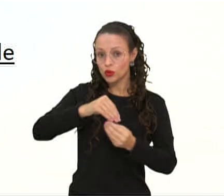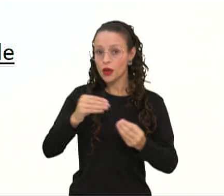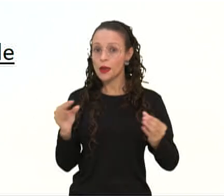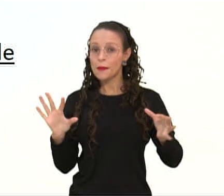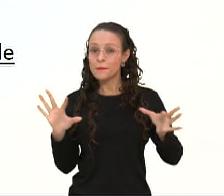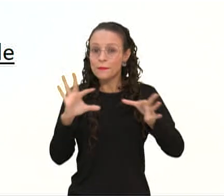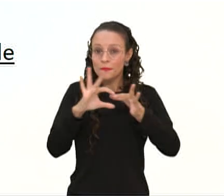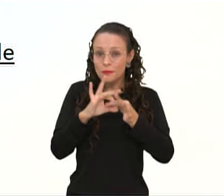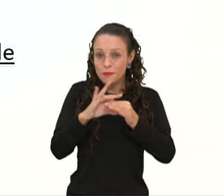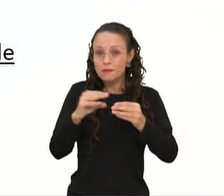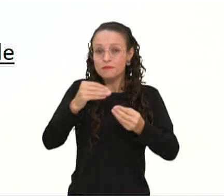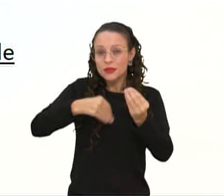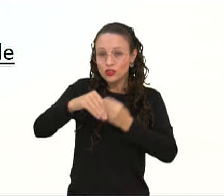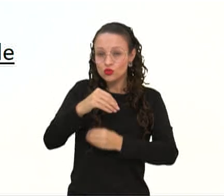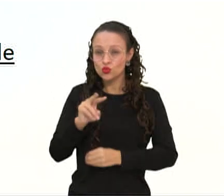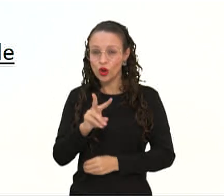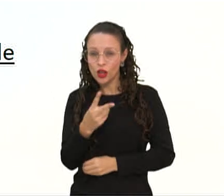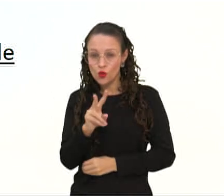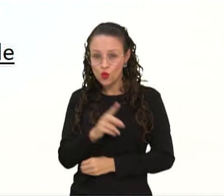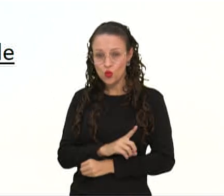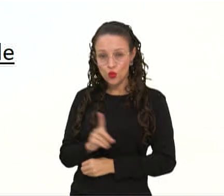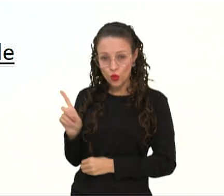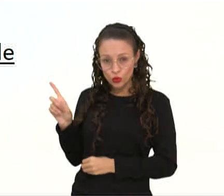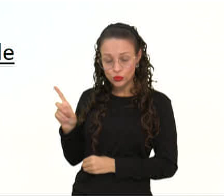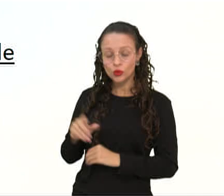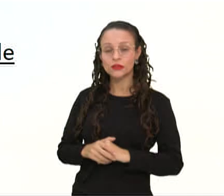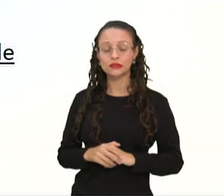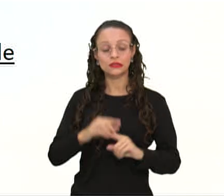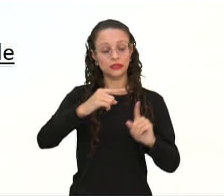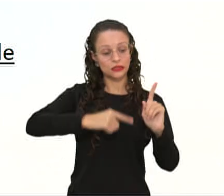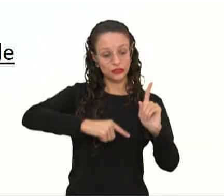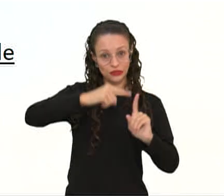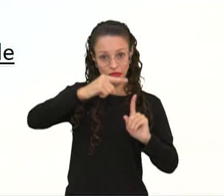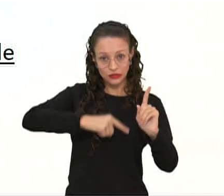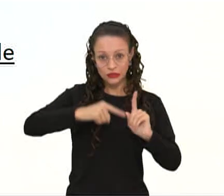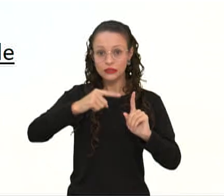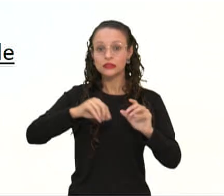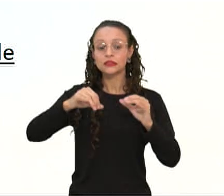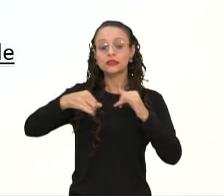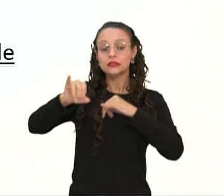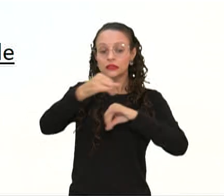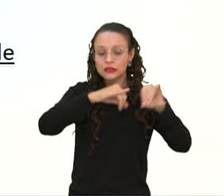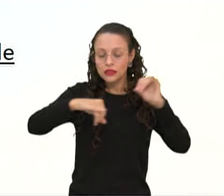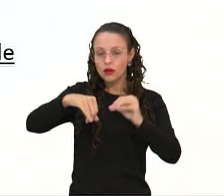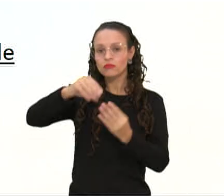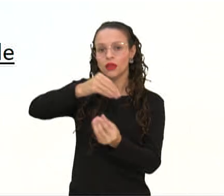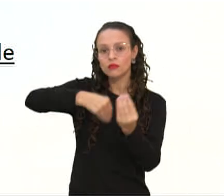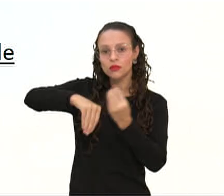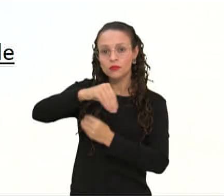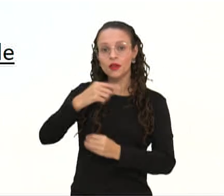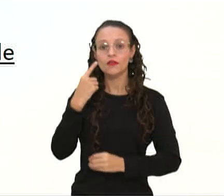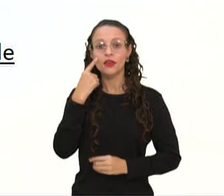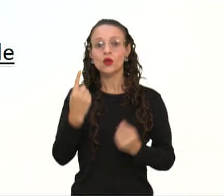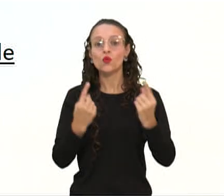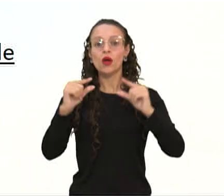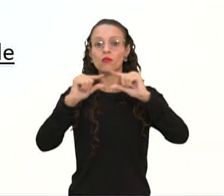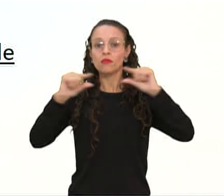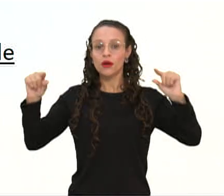ácido clorídrico. A entalpia dessa reação pode ser calculada utilizando as seguintes equações